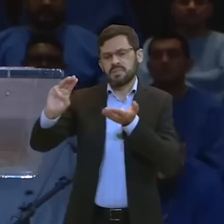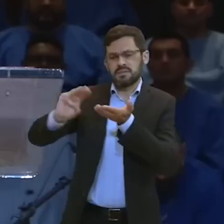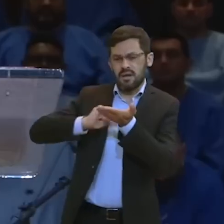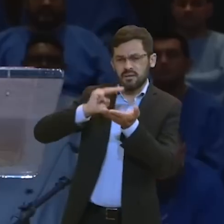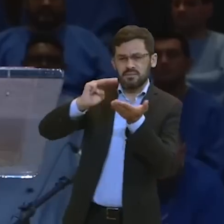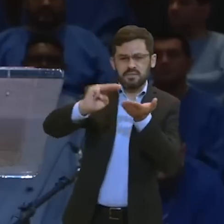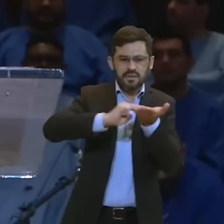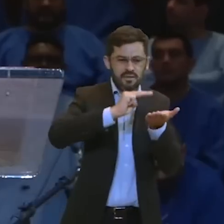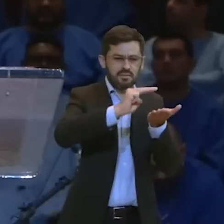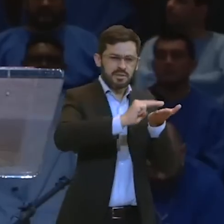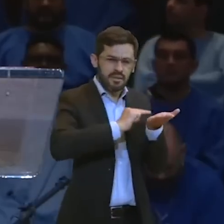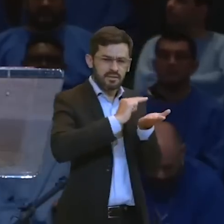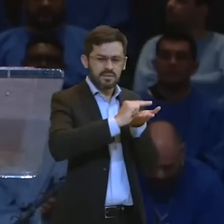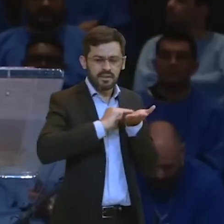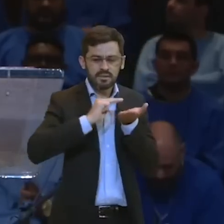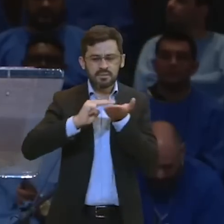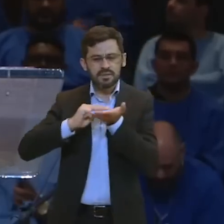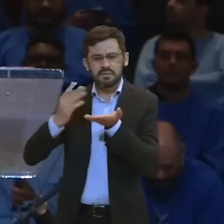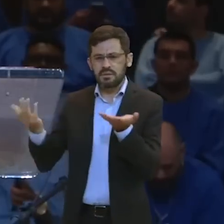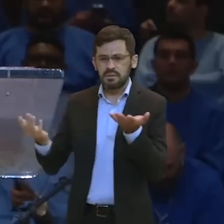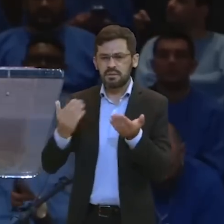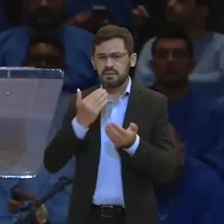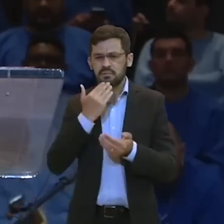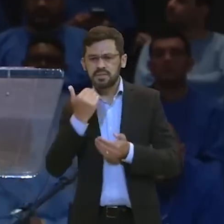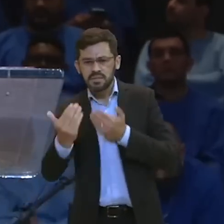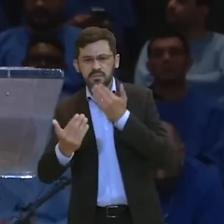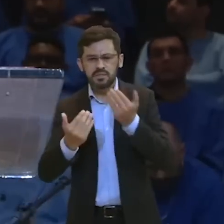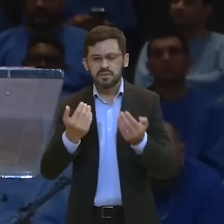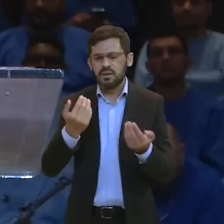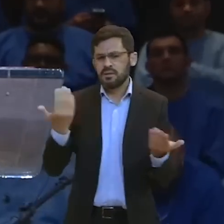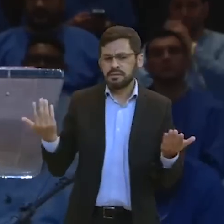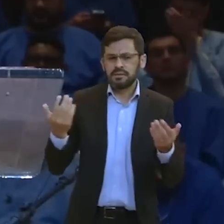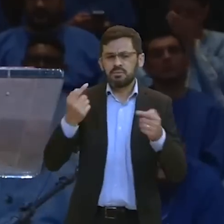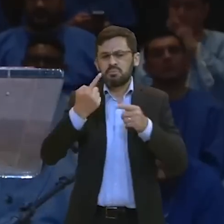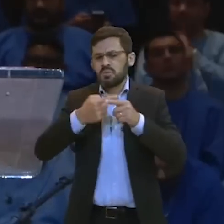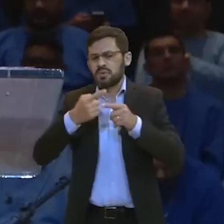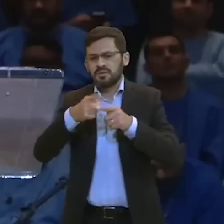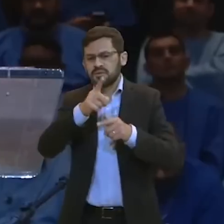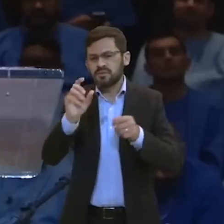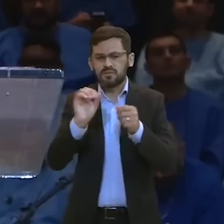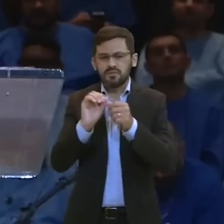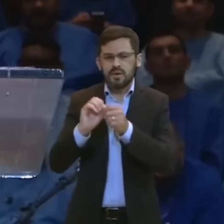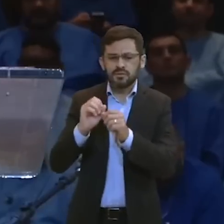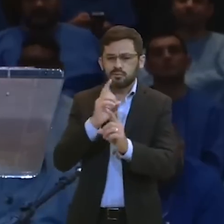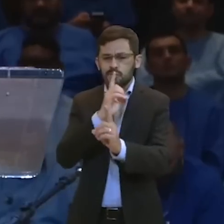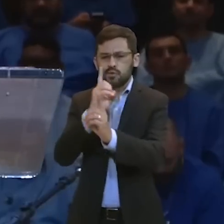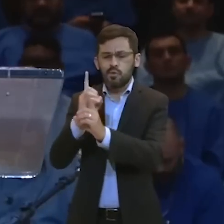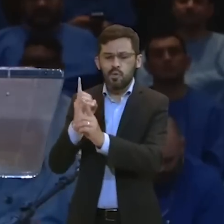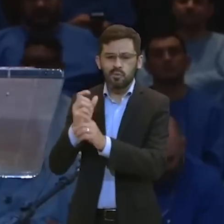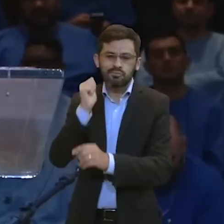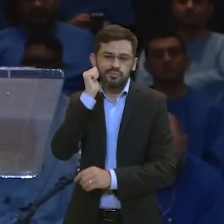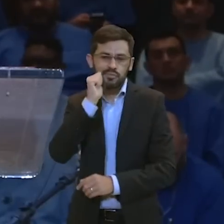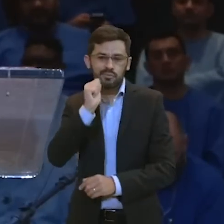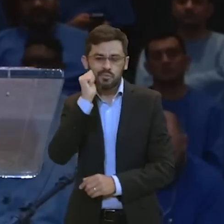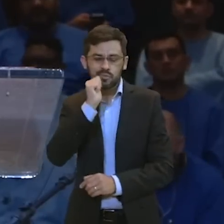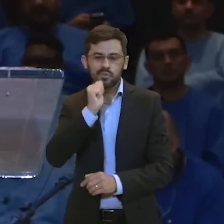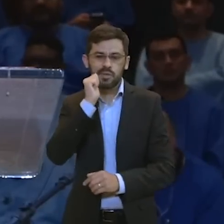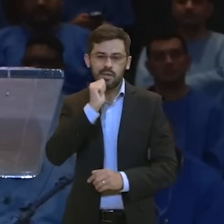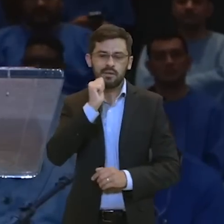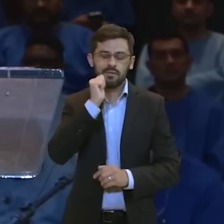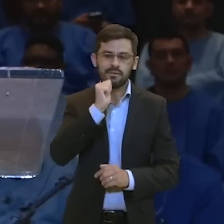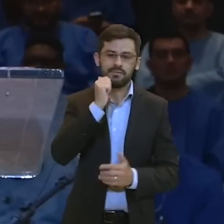de pedidos. Por que vocês não fazem um encontro de mulheres, não é?